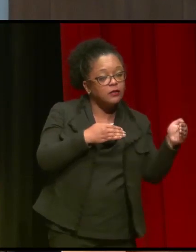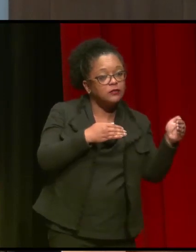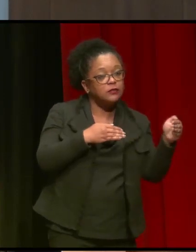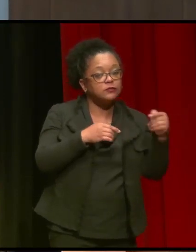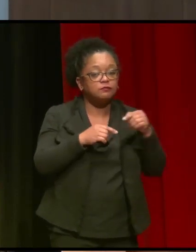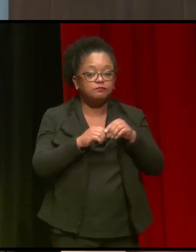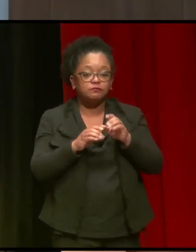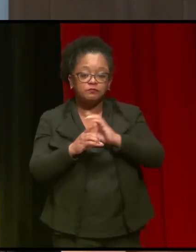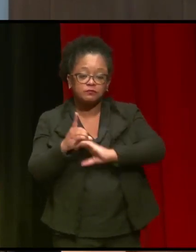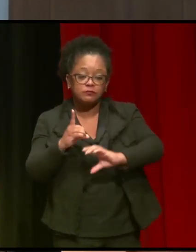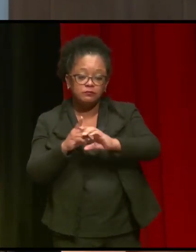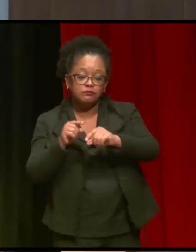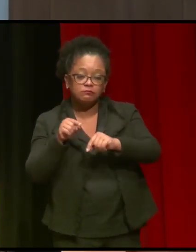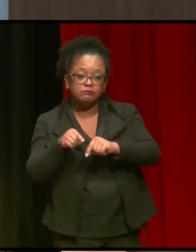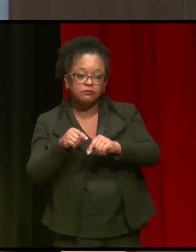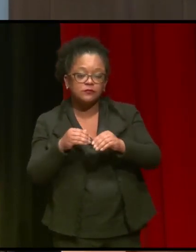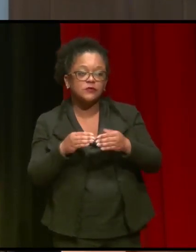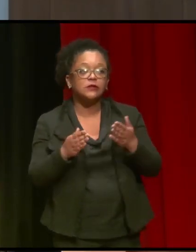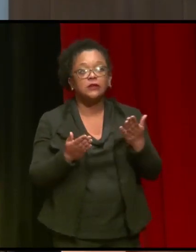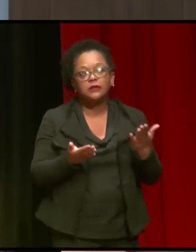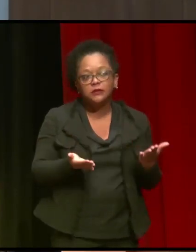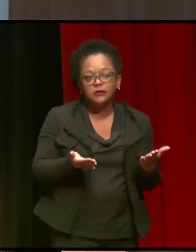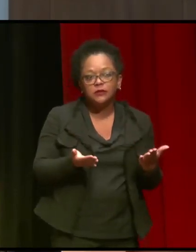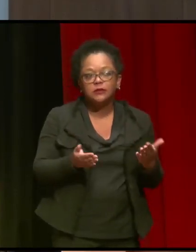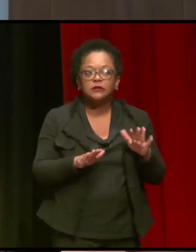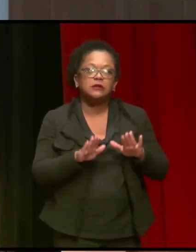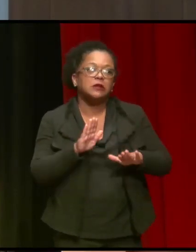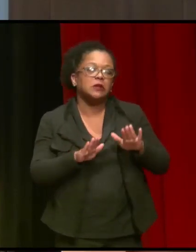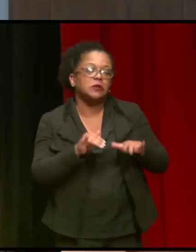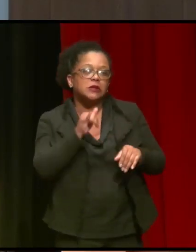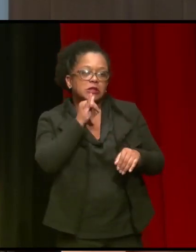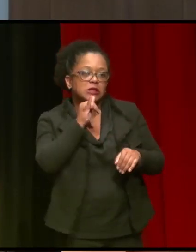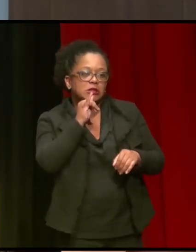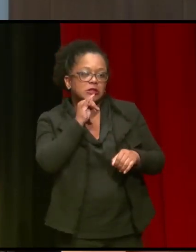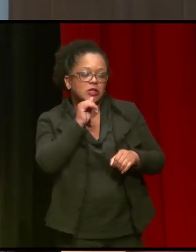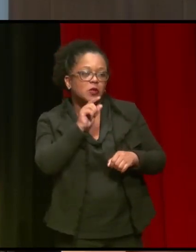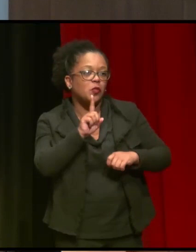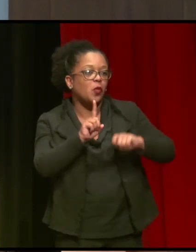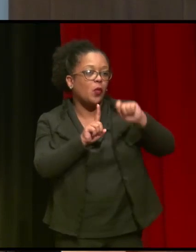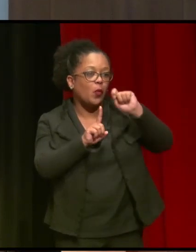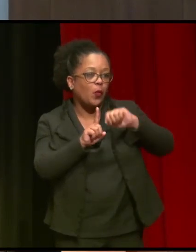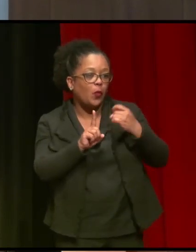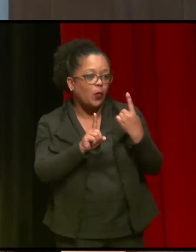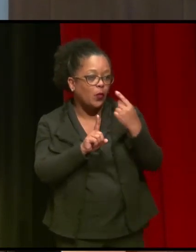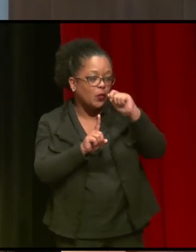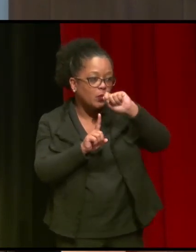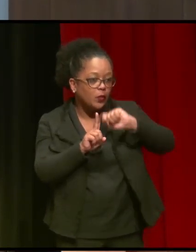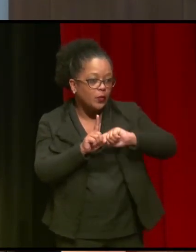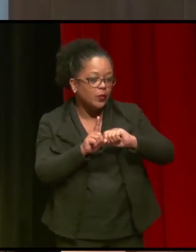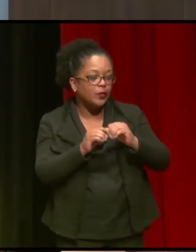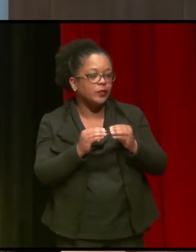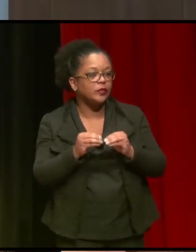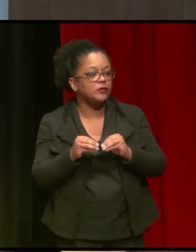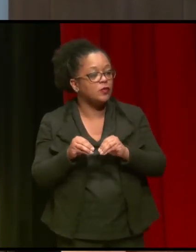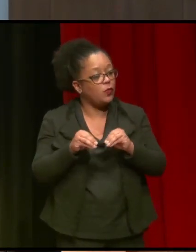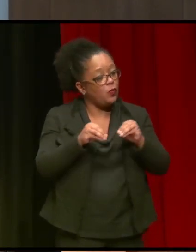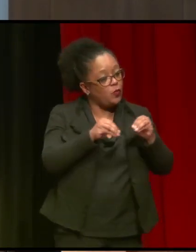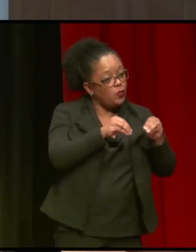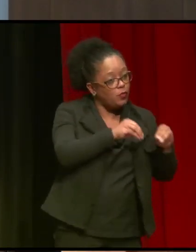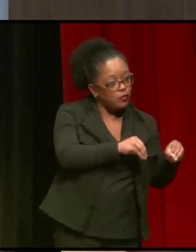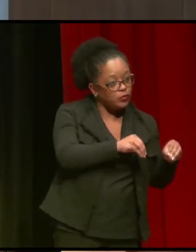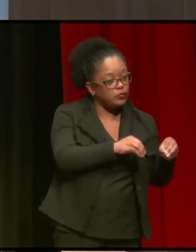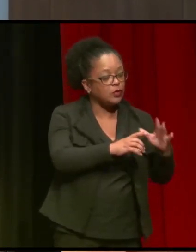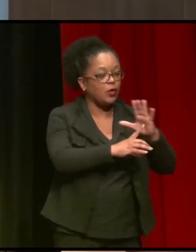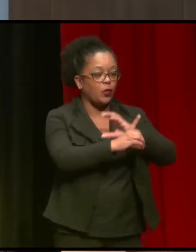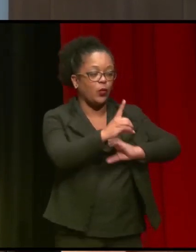salão no primeiro andar. Gente, então de repente, uma vez por mês, eu vou fazer um culto não dentro da igreja, vou fazer um culto num salão, que todo mundo tem